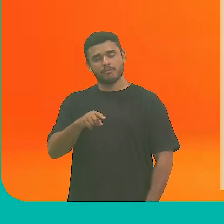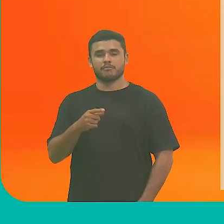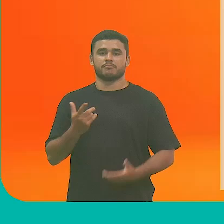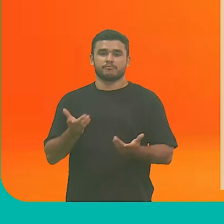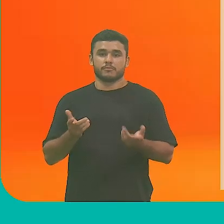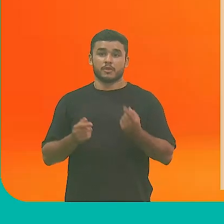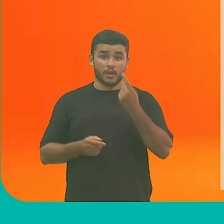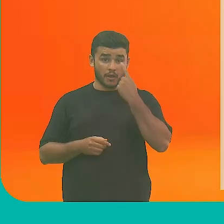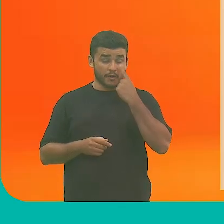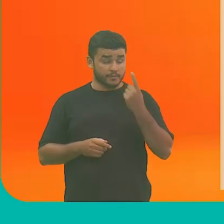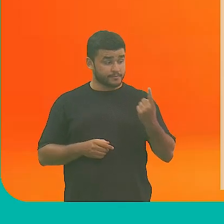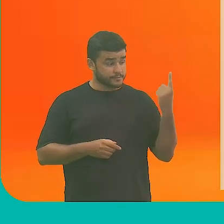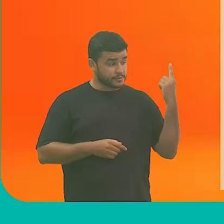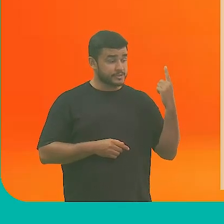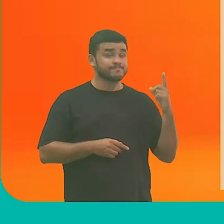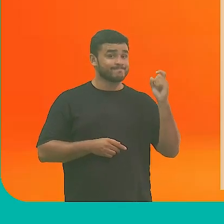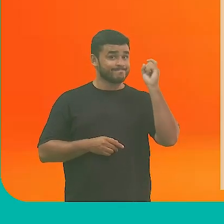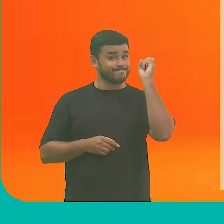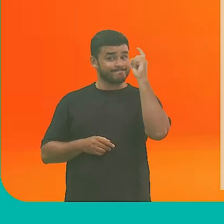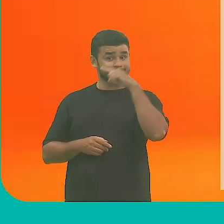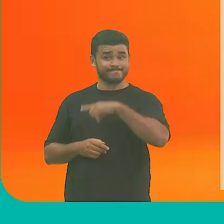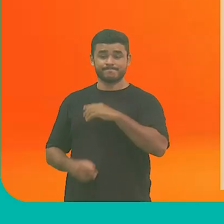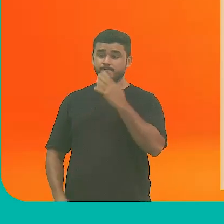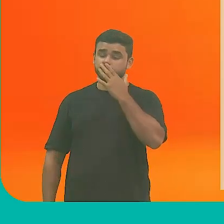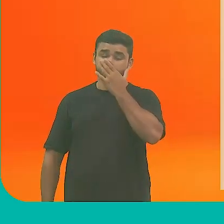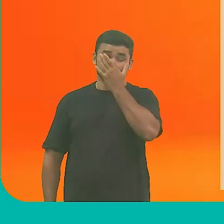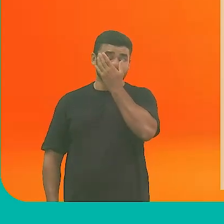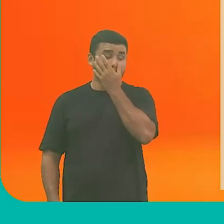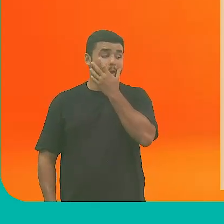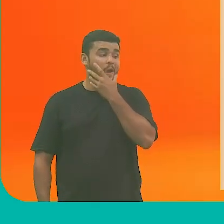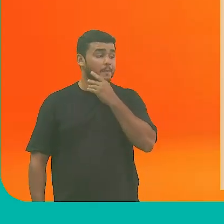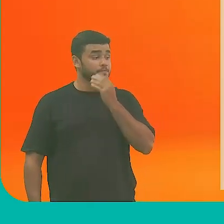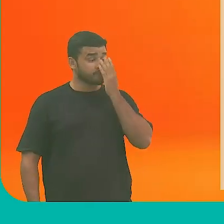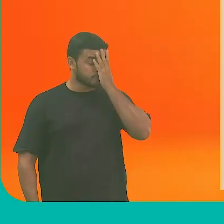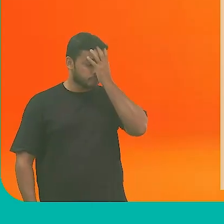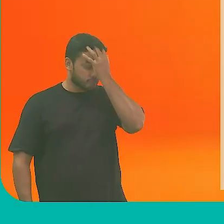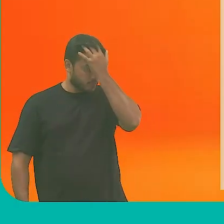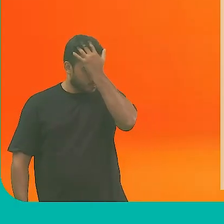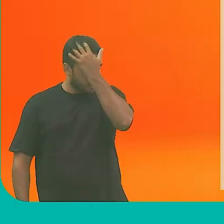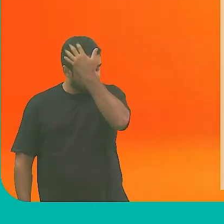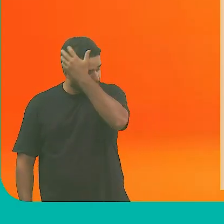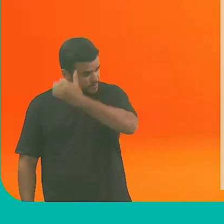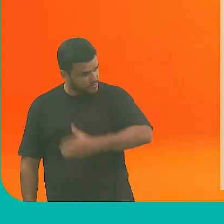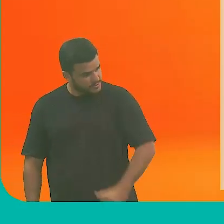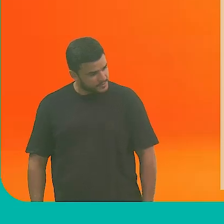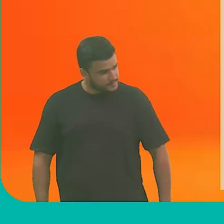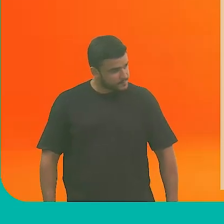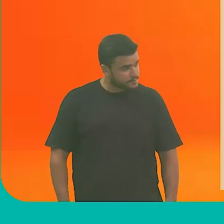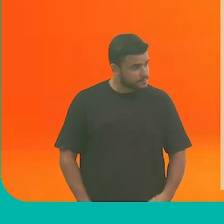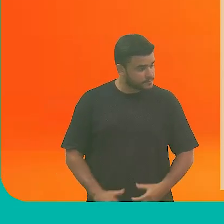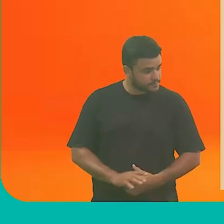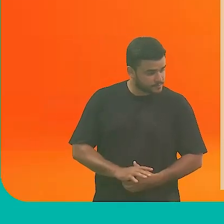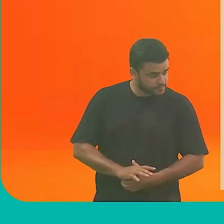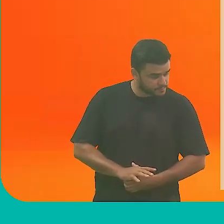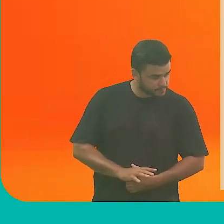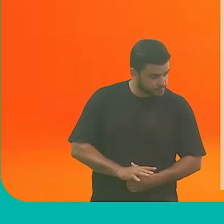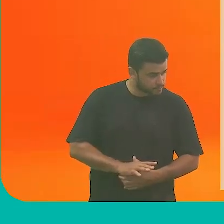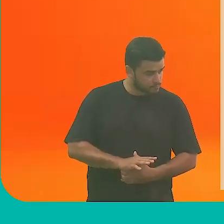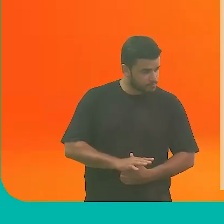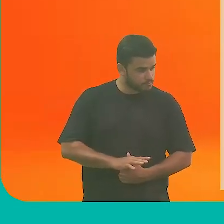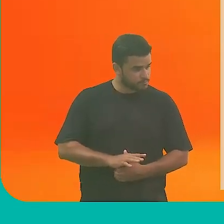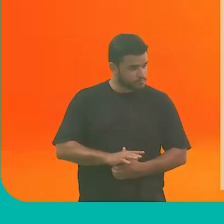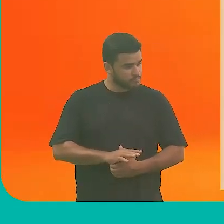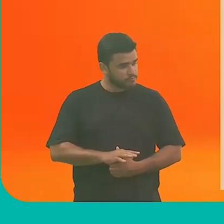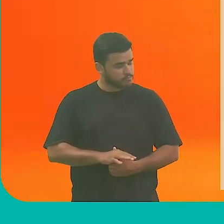níveis mais difíceis. Seguindo, aí ele diz assim, ó, tá aí, ó. Ele trouxe